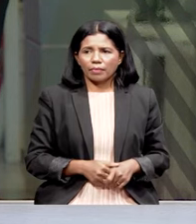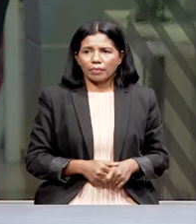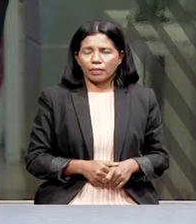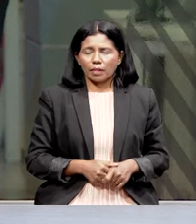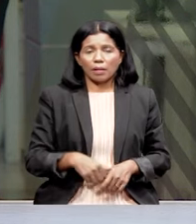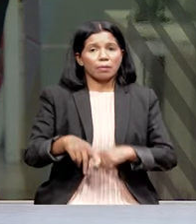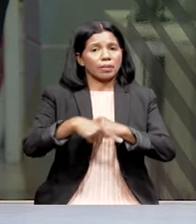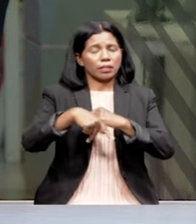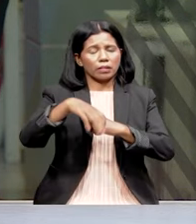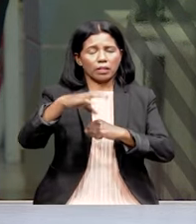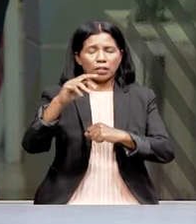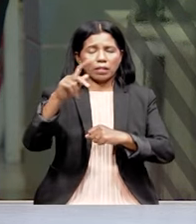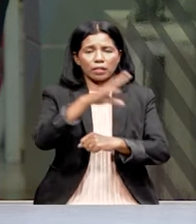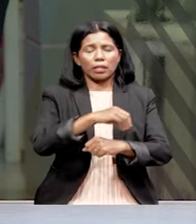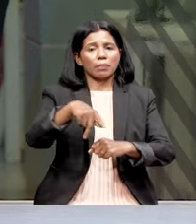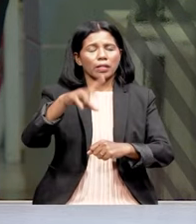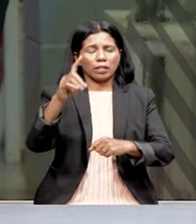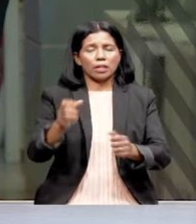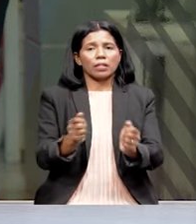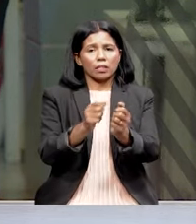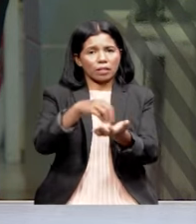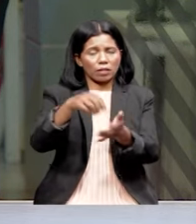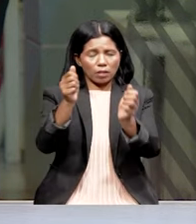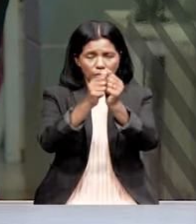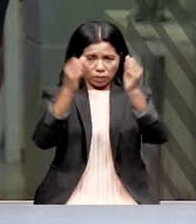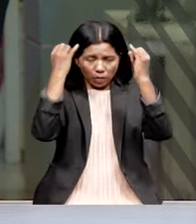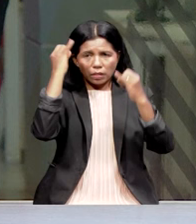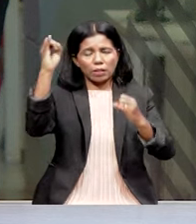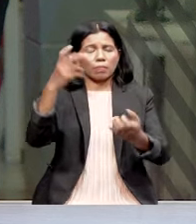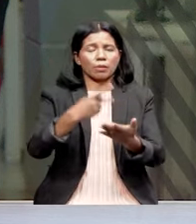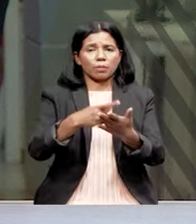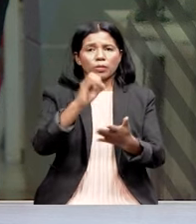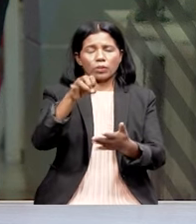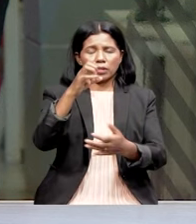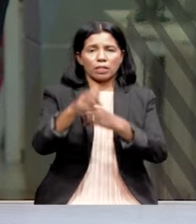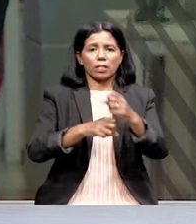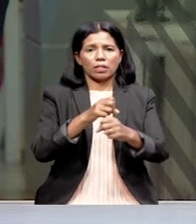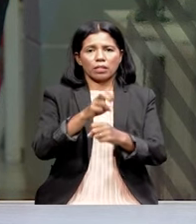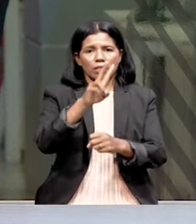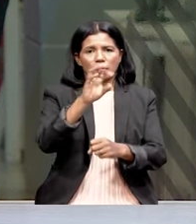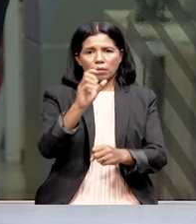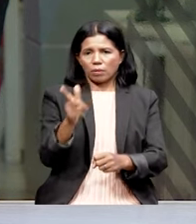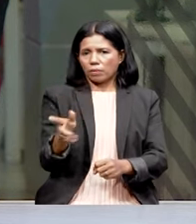Partido Sendertejo PD consolida ideias Samutu com nova proposta orçamento geral do Estado Tina Rihun Rua, Rolestan Lima.